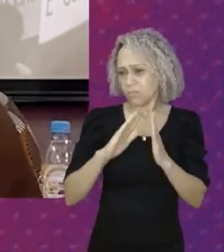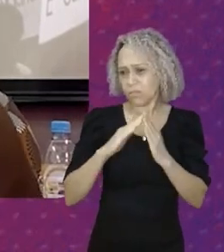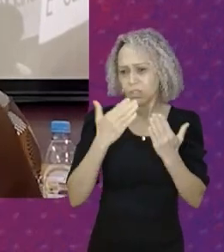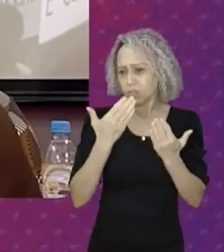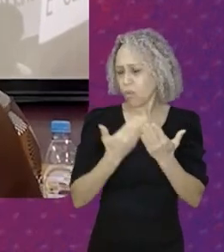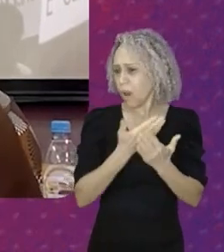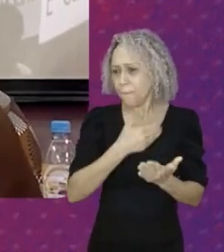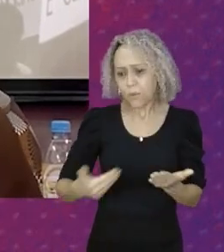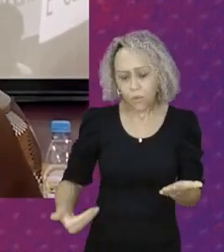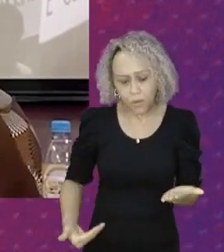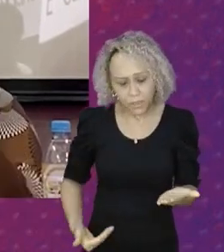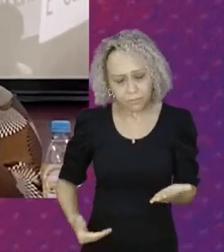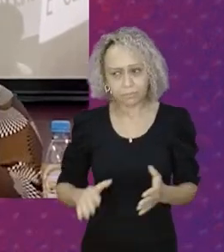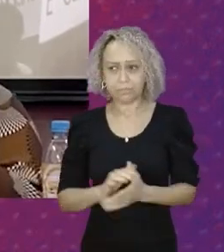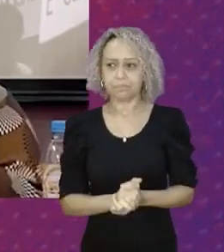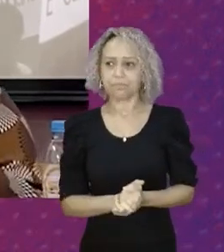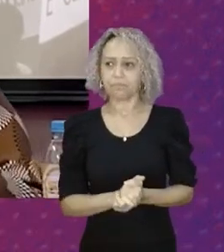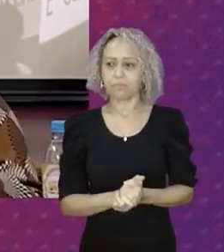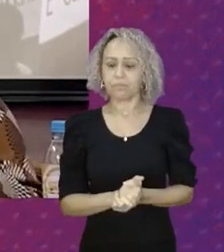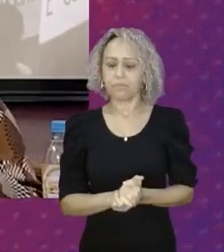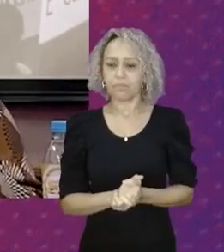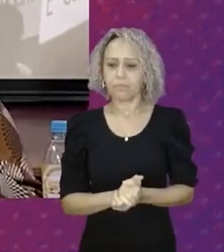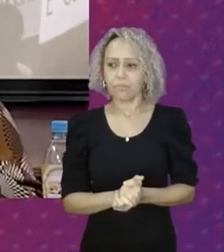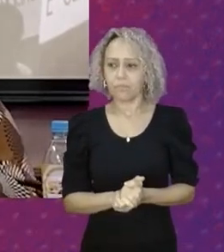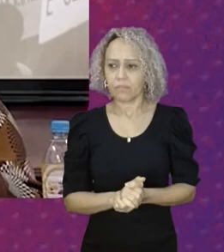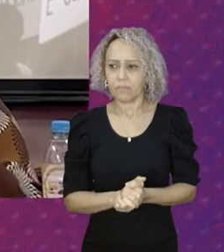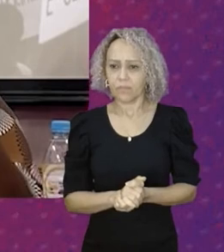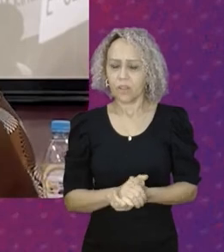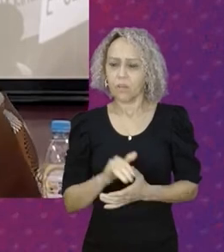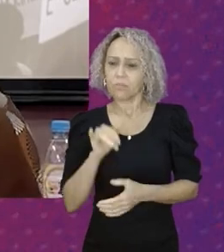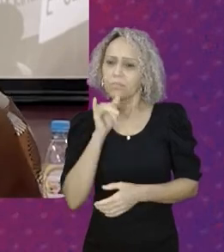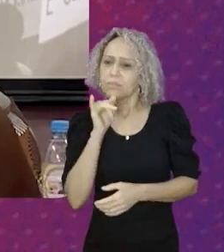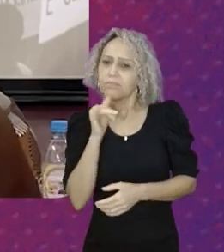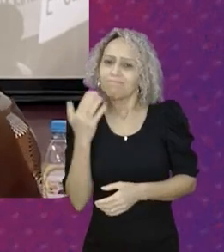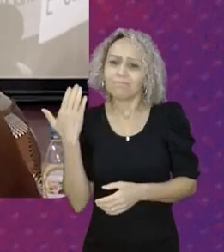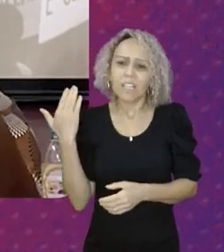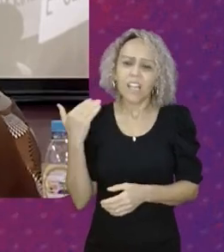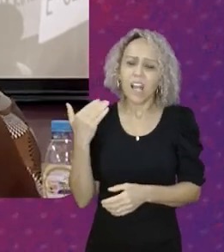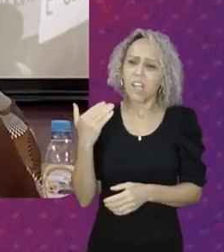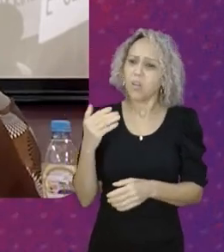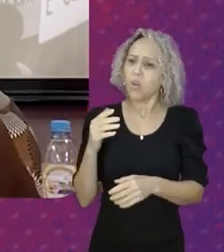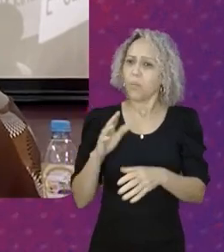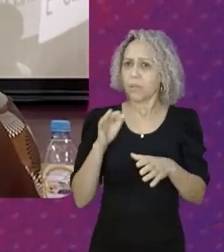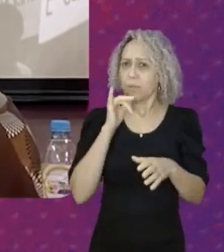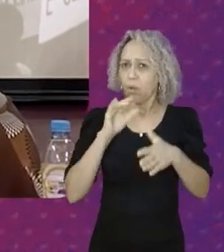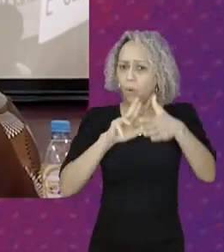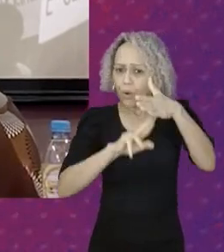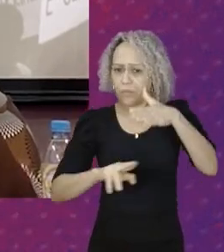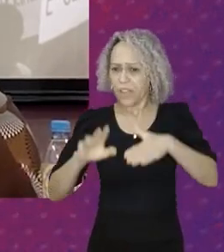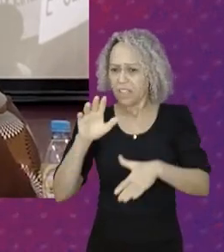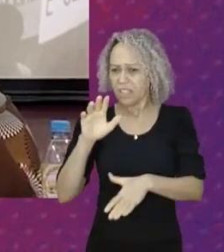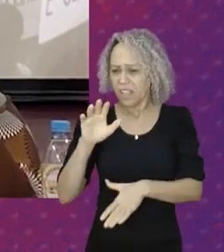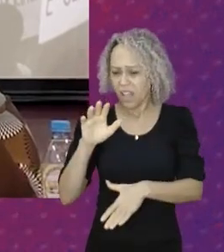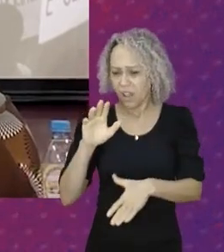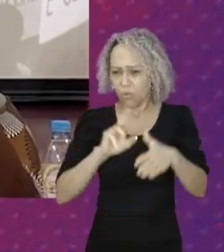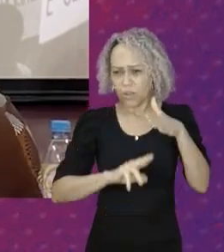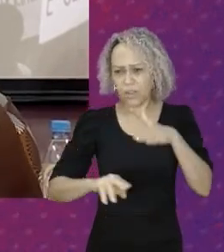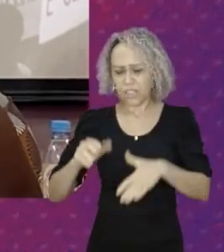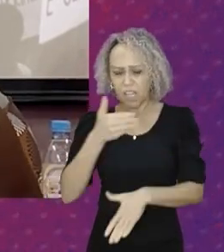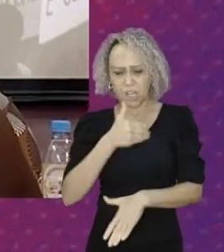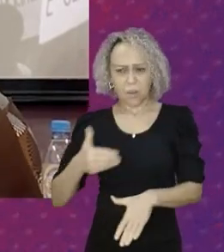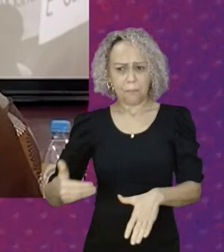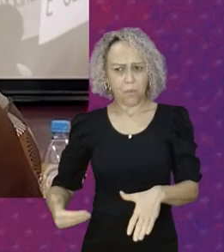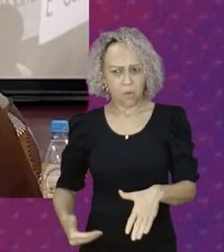Era uma instituição privada. E eram pouquíssimos cursos e pouquíssimas vagas. E veja, em Divinópolis não tinha um